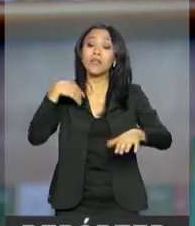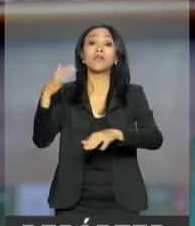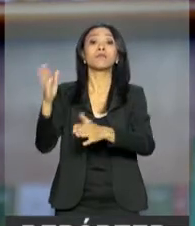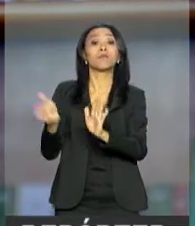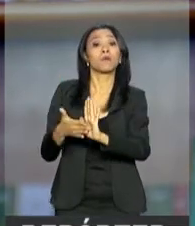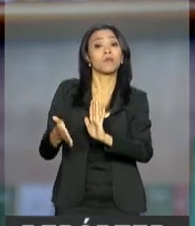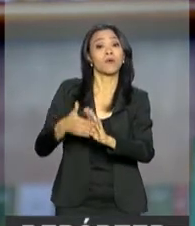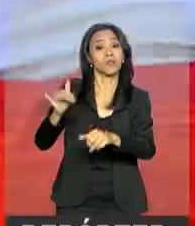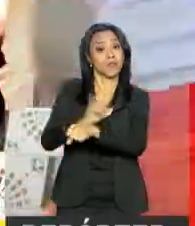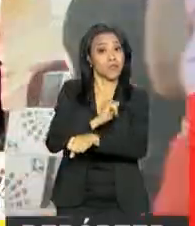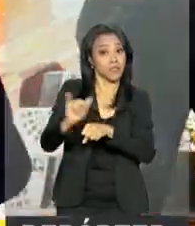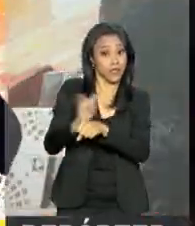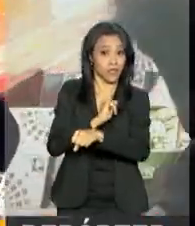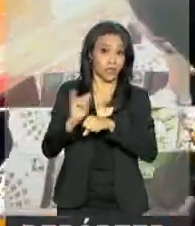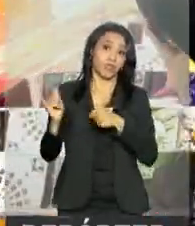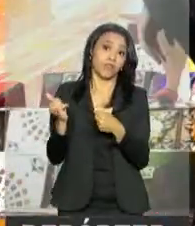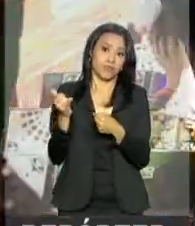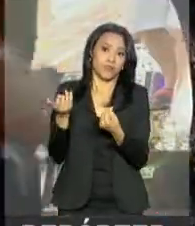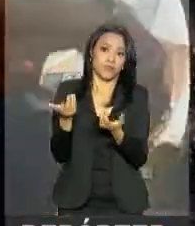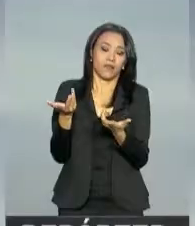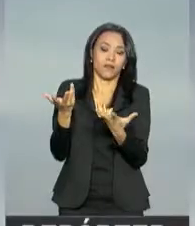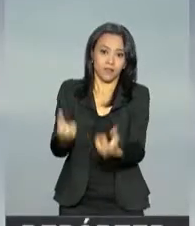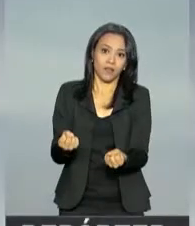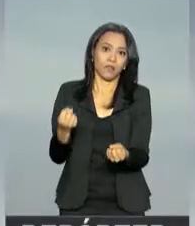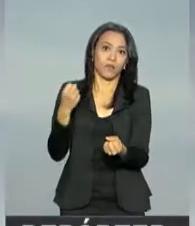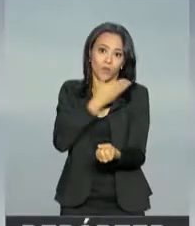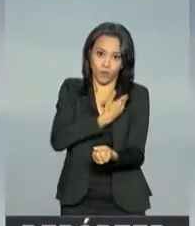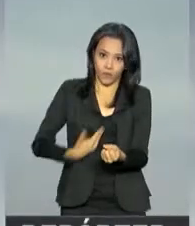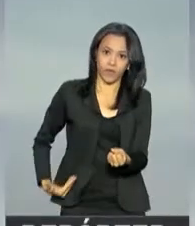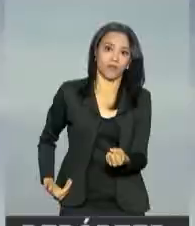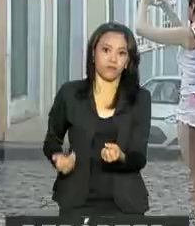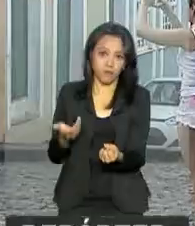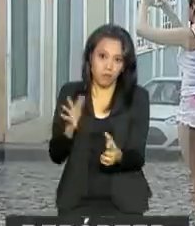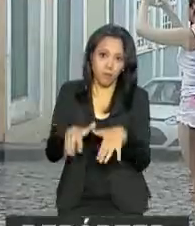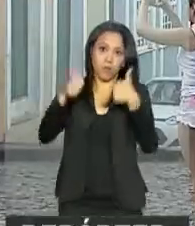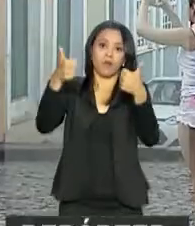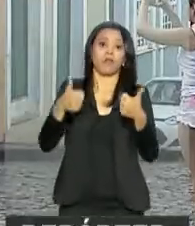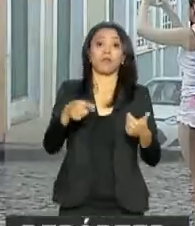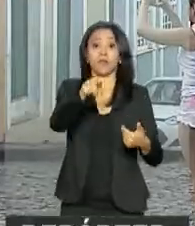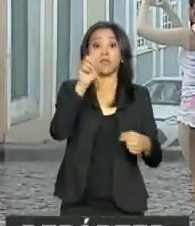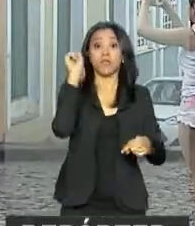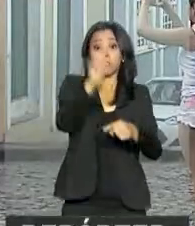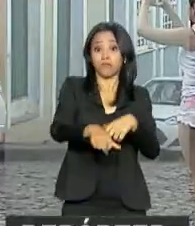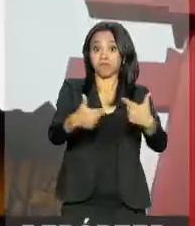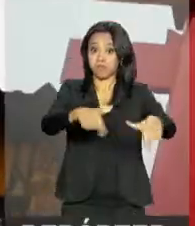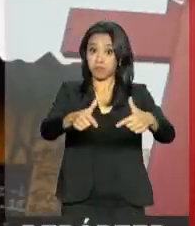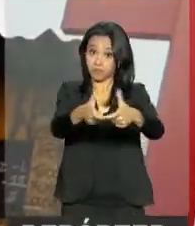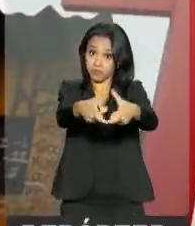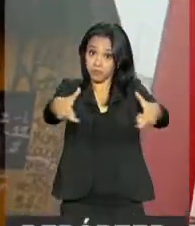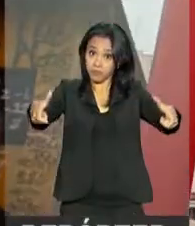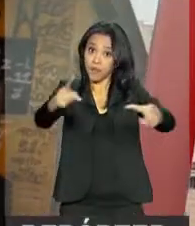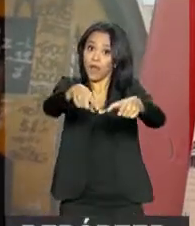pelo governo Michel Temer. E se tem uma área que tem gerado muitos empregos no Brasil, é o turismo.